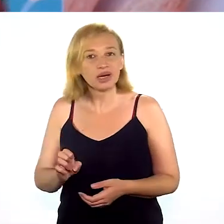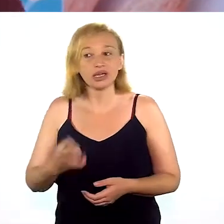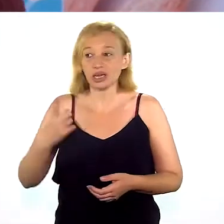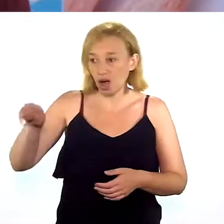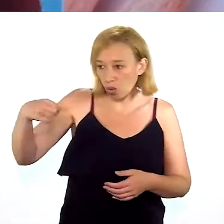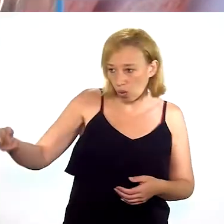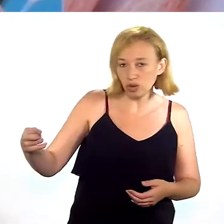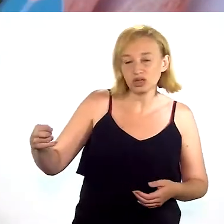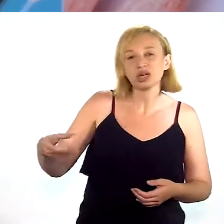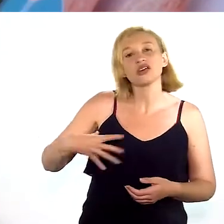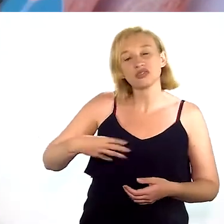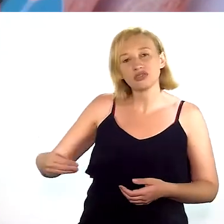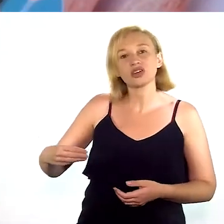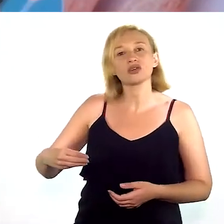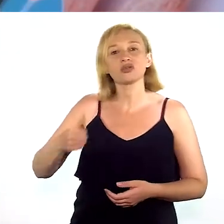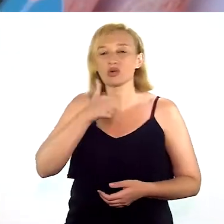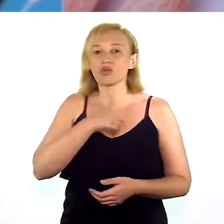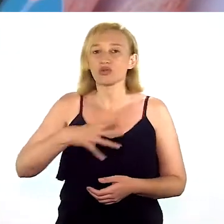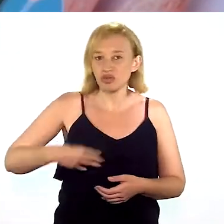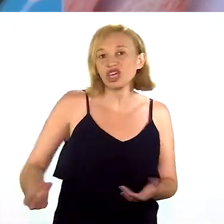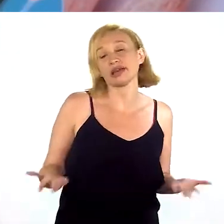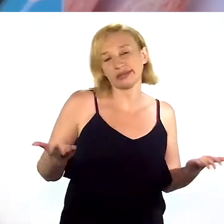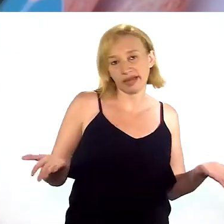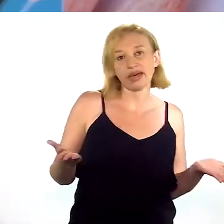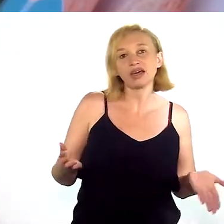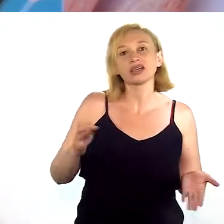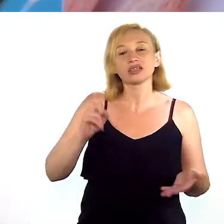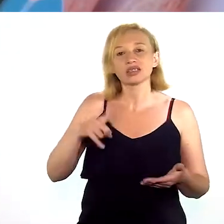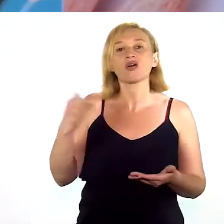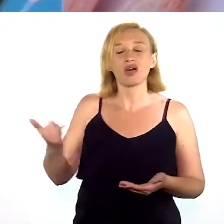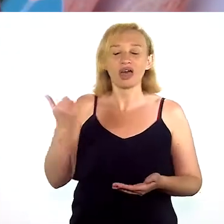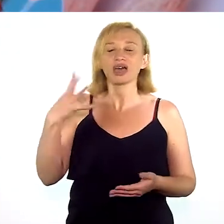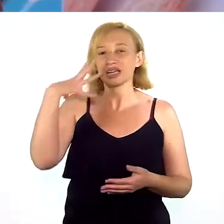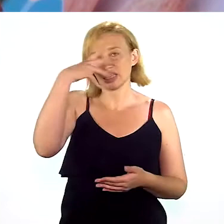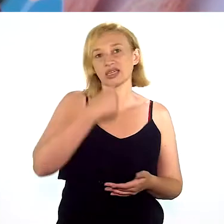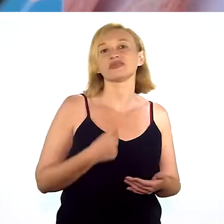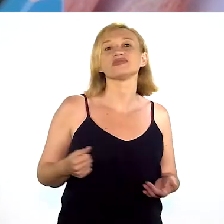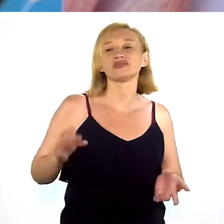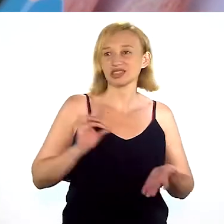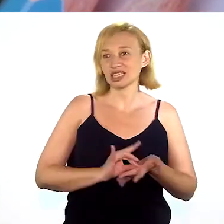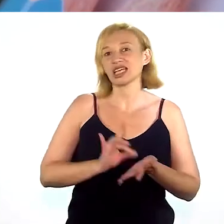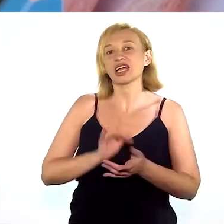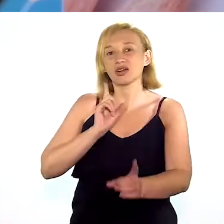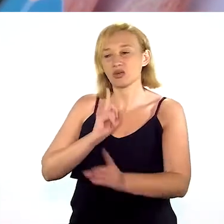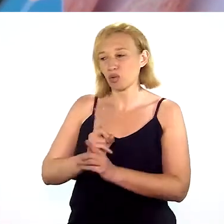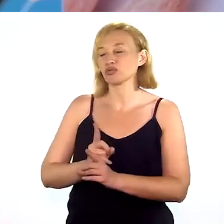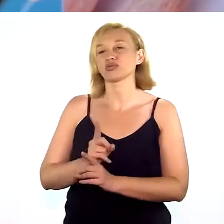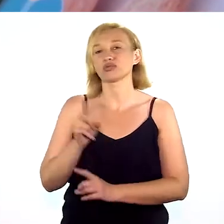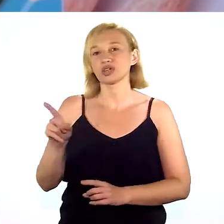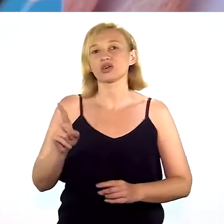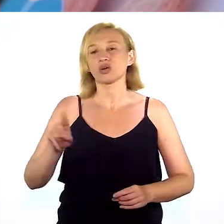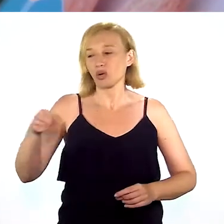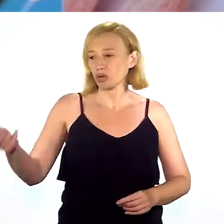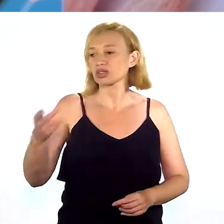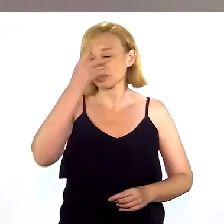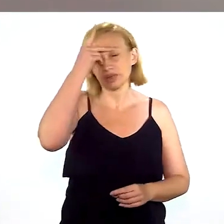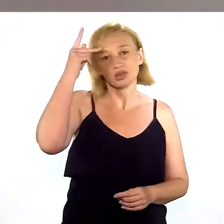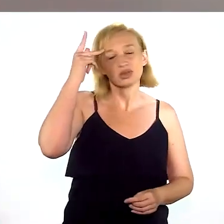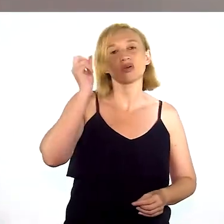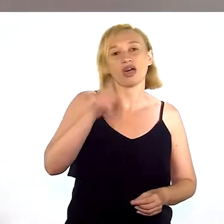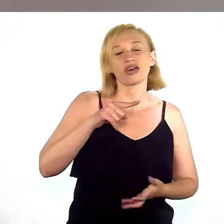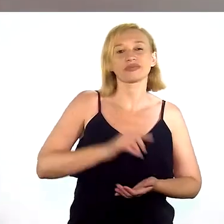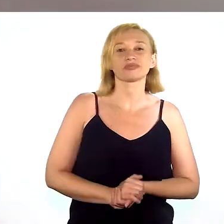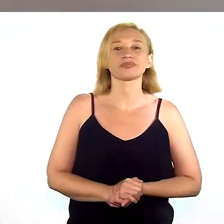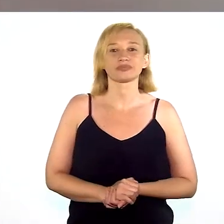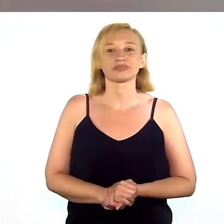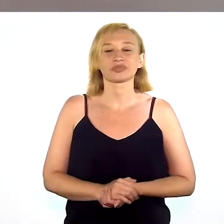e a outra pessoa quer muito ser filho, filha. Então, realmente muito linda. Acho que essa história... É realmente um encontro mesmo com o